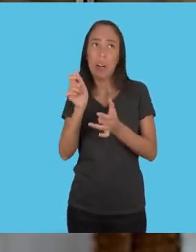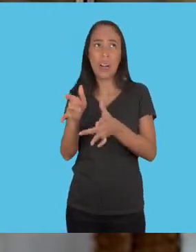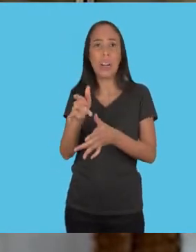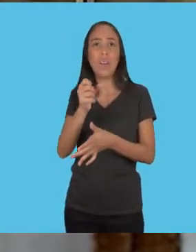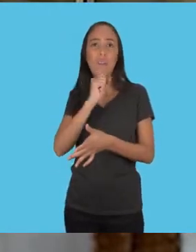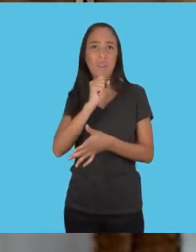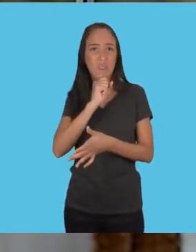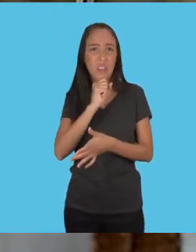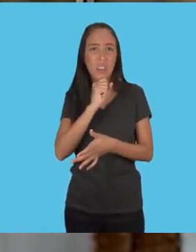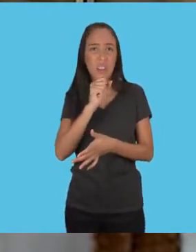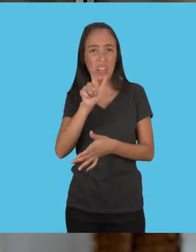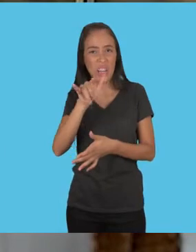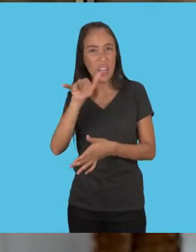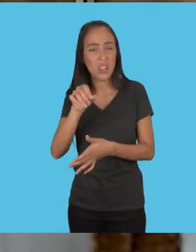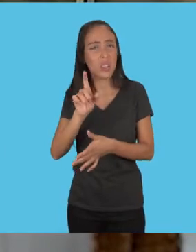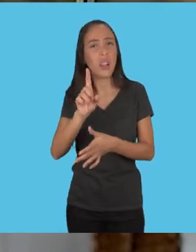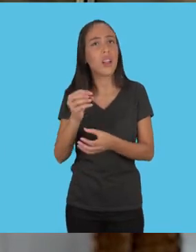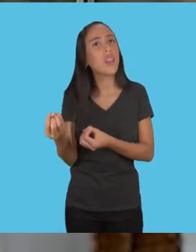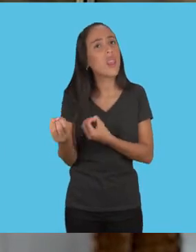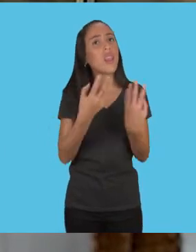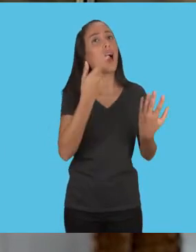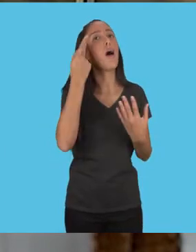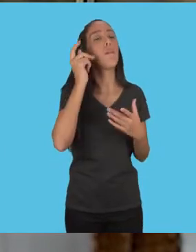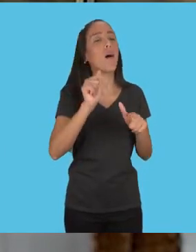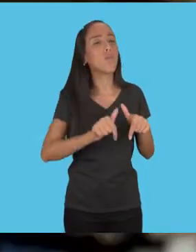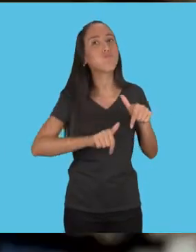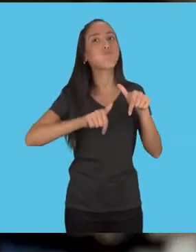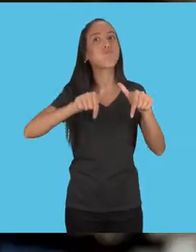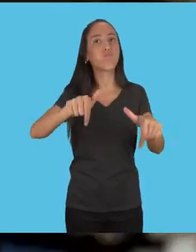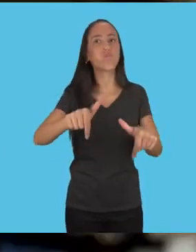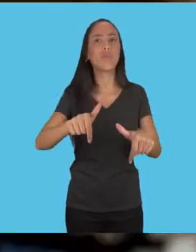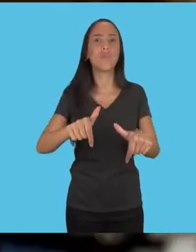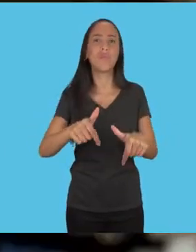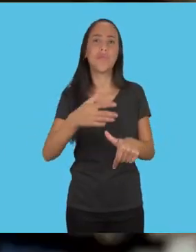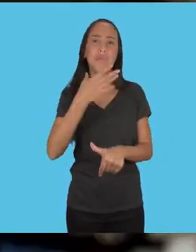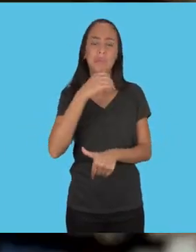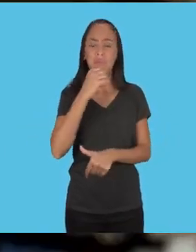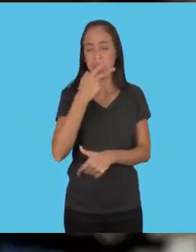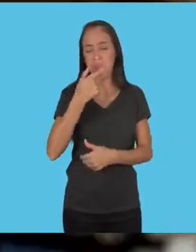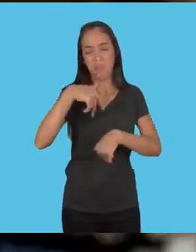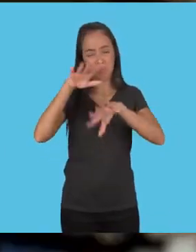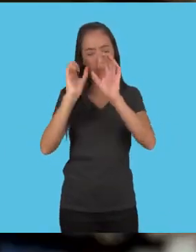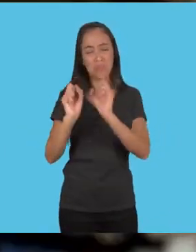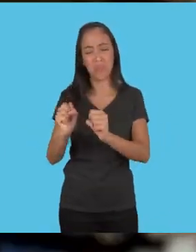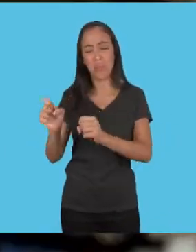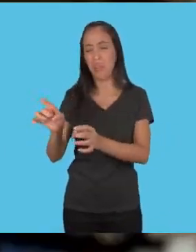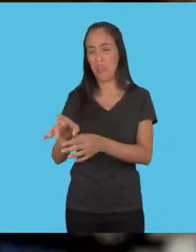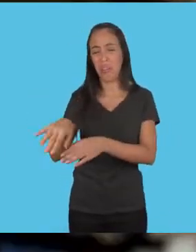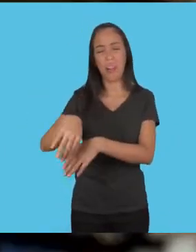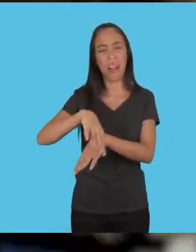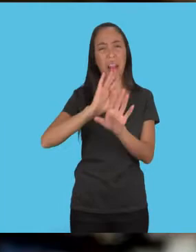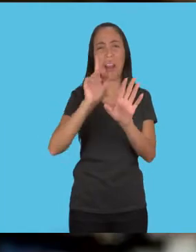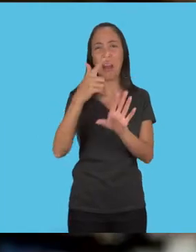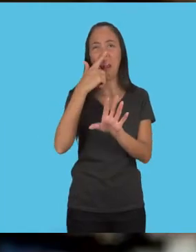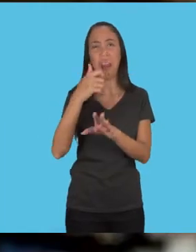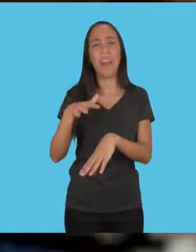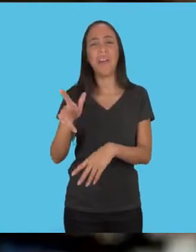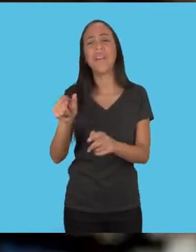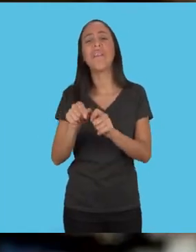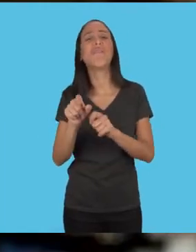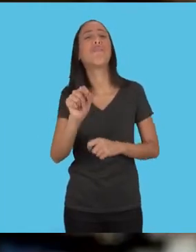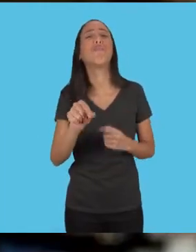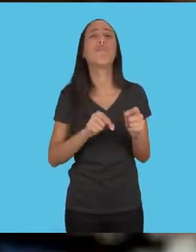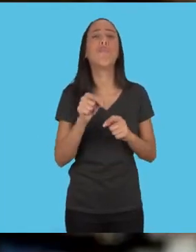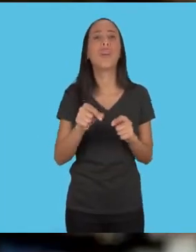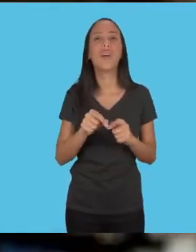sucata para a campanha. E os caras disseram: pode, isso é lixo mesmo, pode, mas o que o senhor vai fazer? Eu